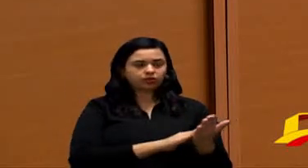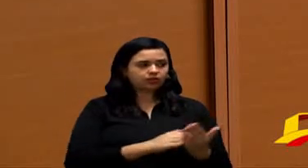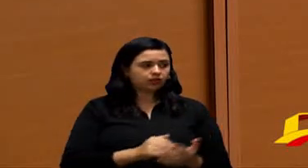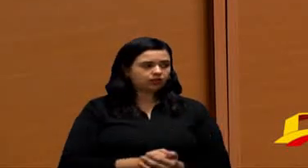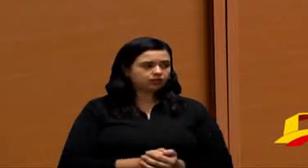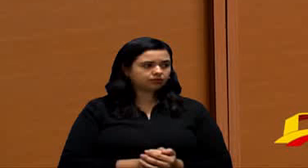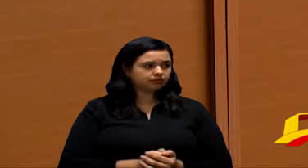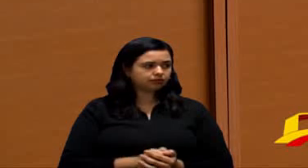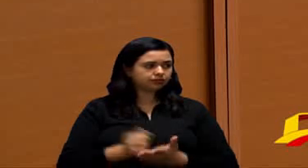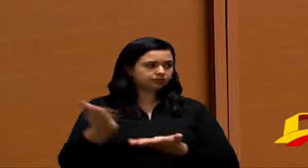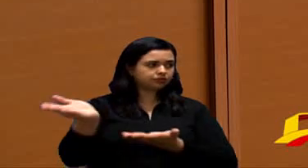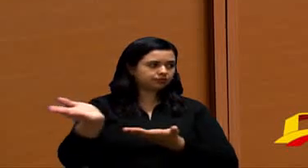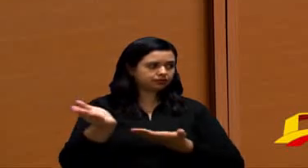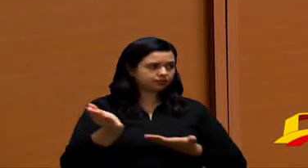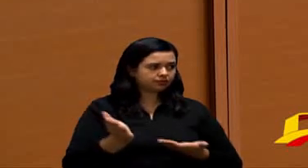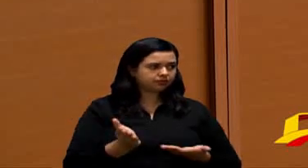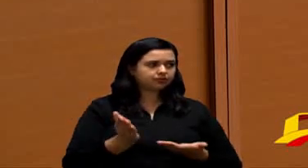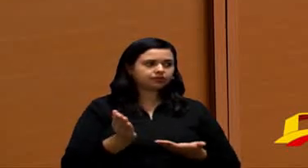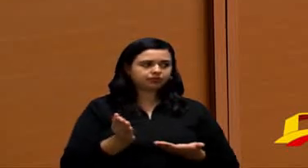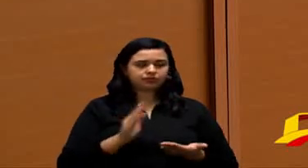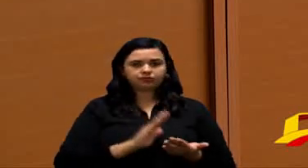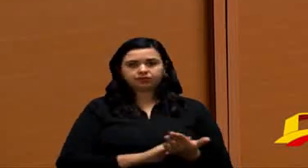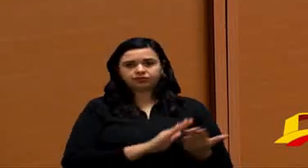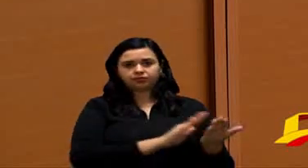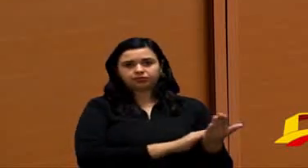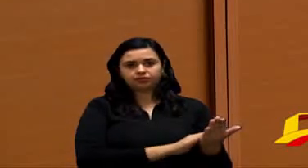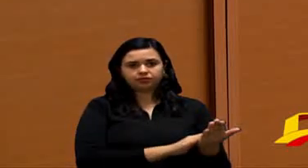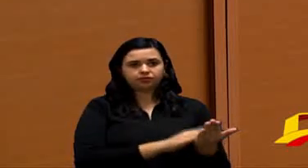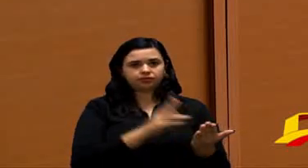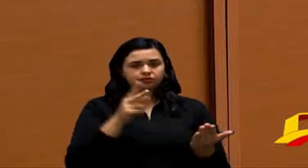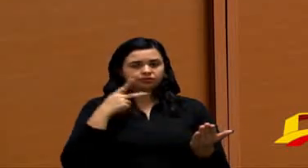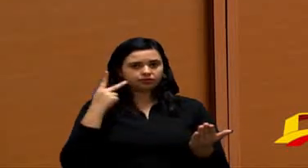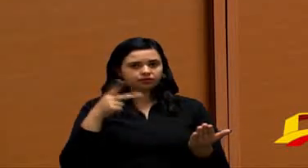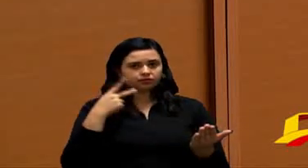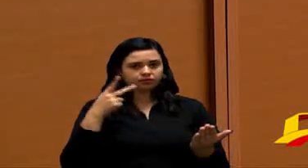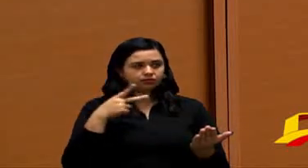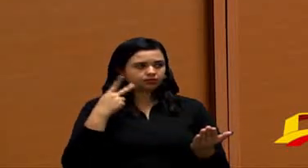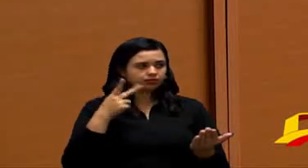chamamos também aqui o homenageado será o vereador